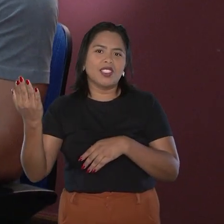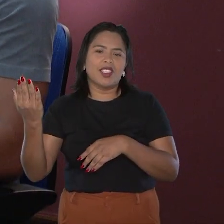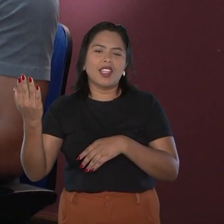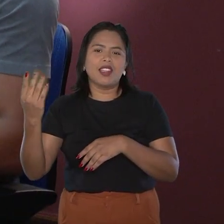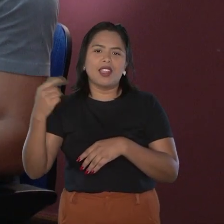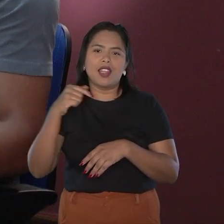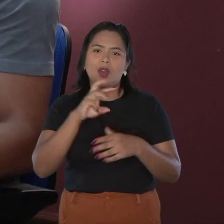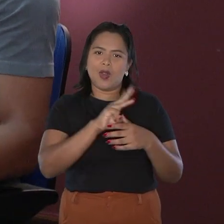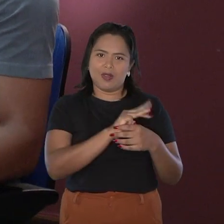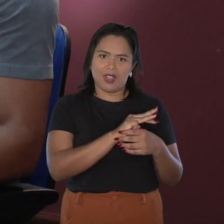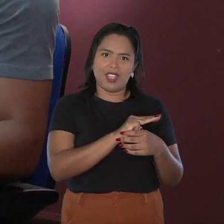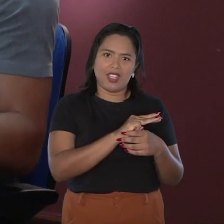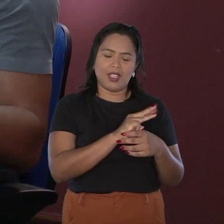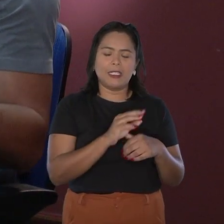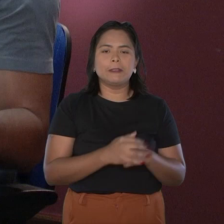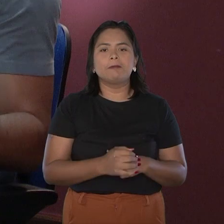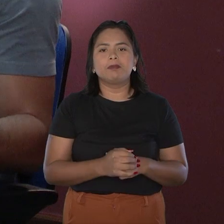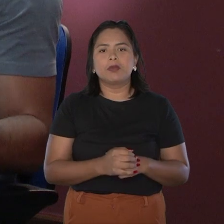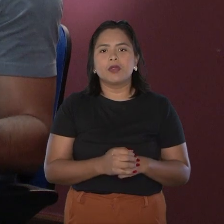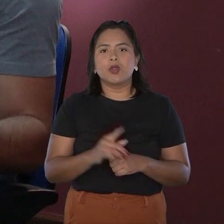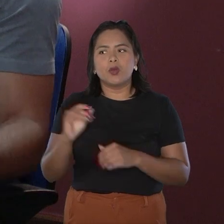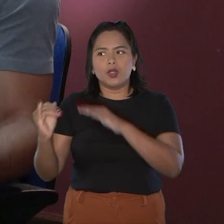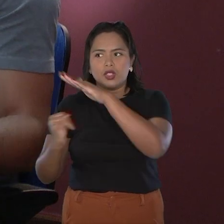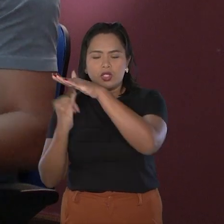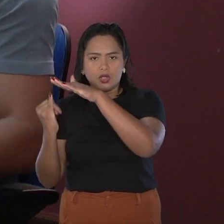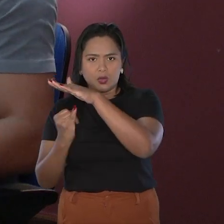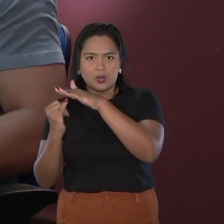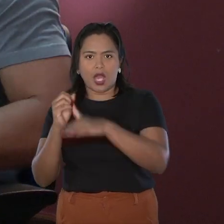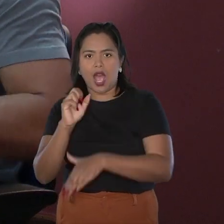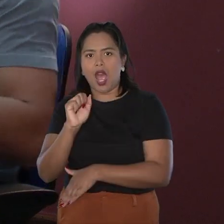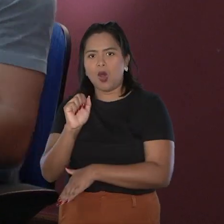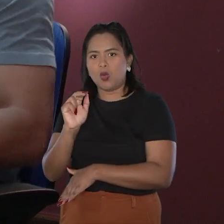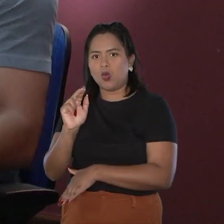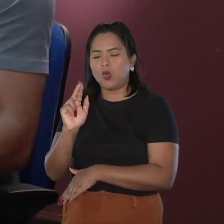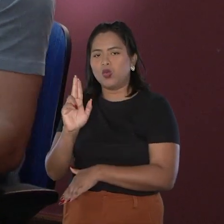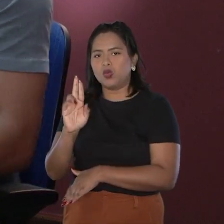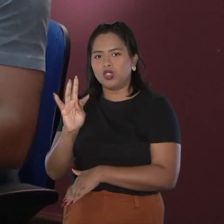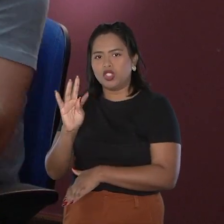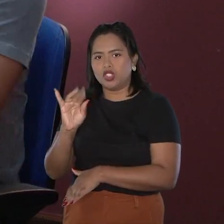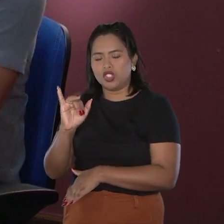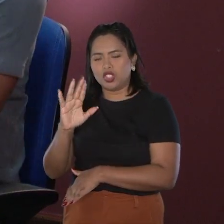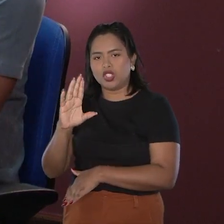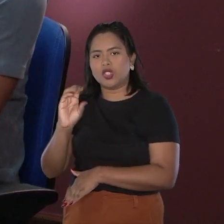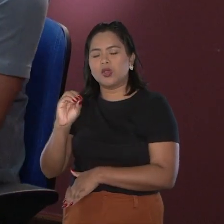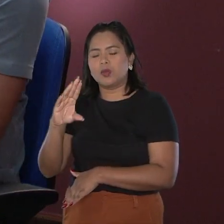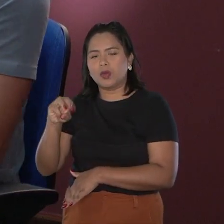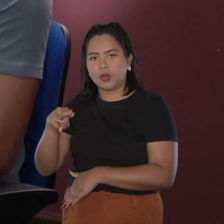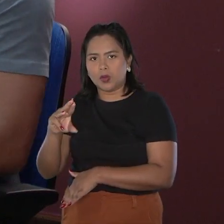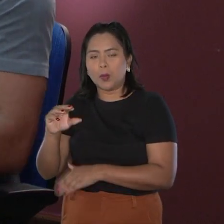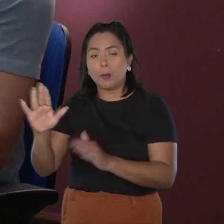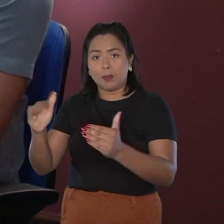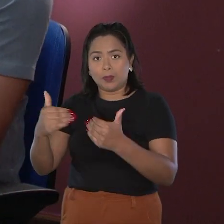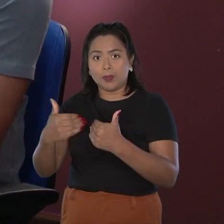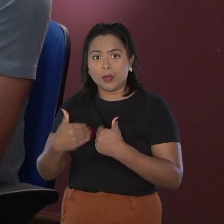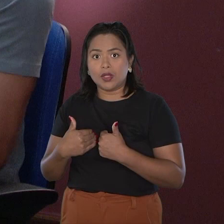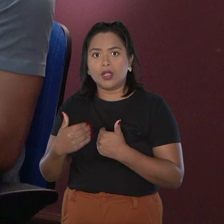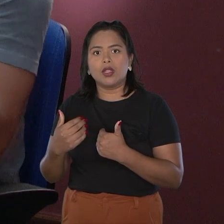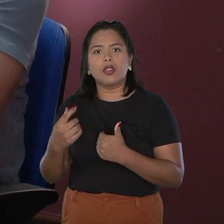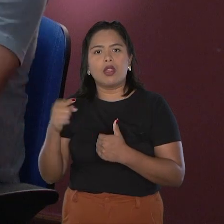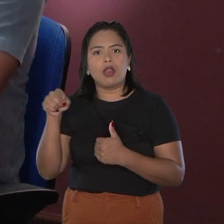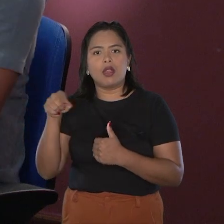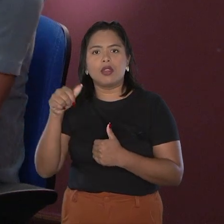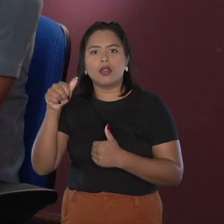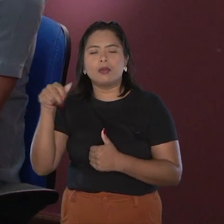o Instituto autismo em vista a diretora ela entrou em contato que tenham contato com o professor de Fora surgiu a ideia